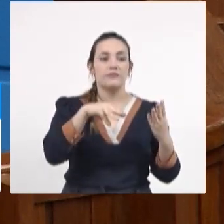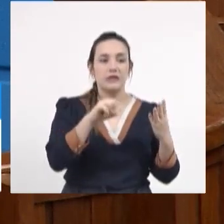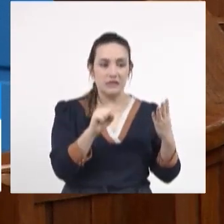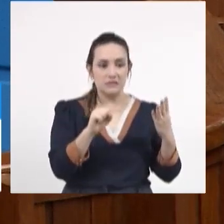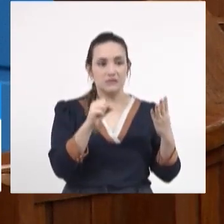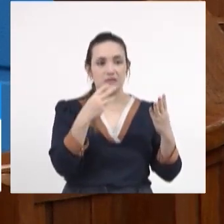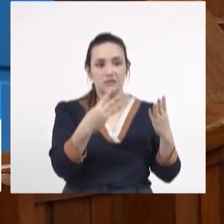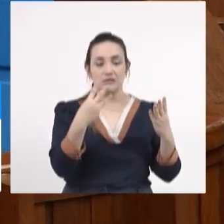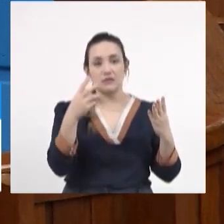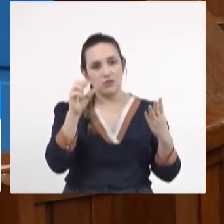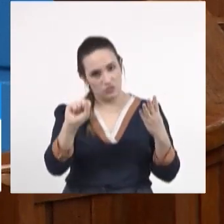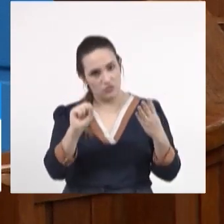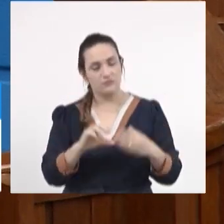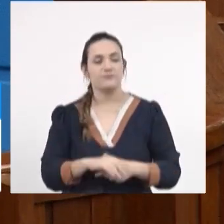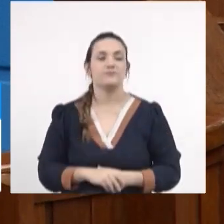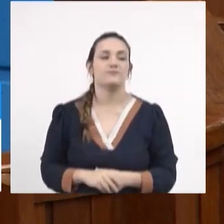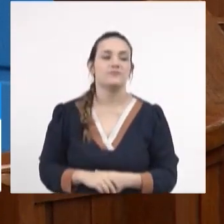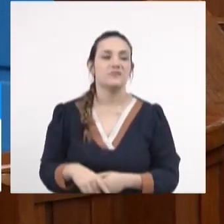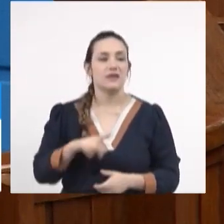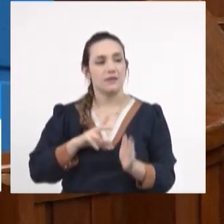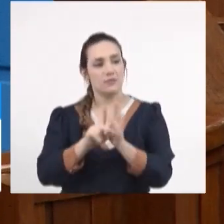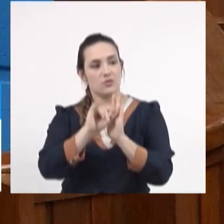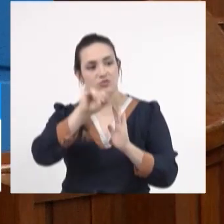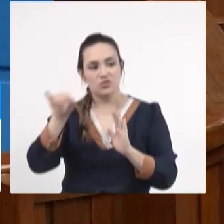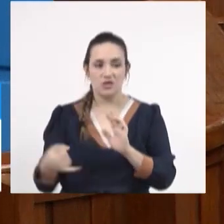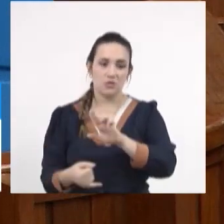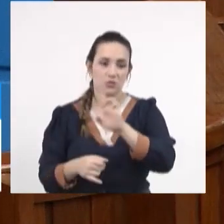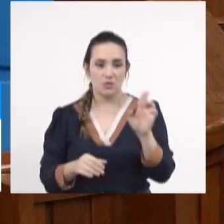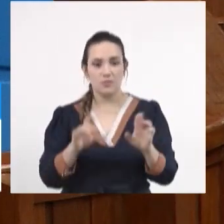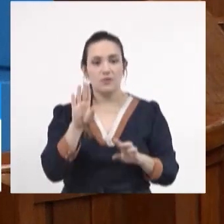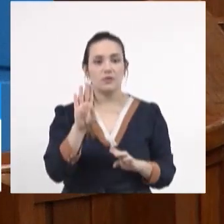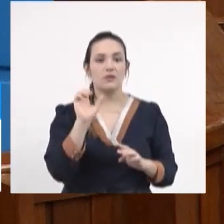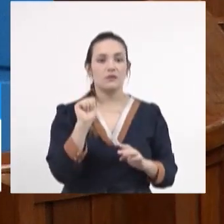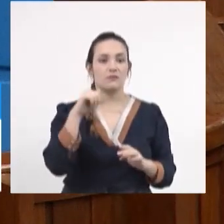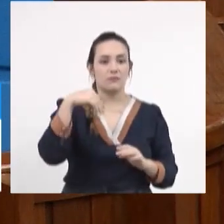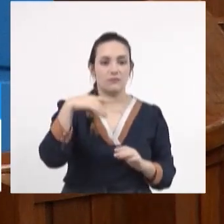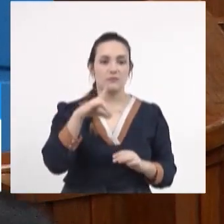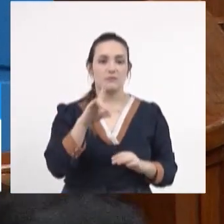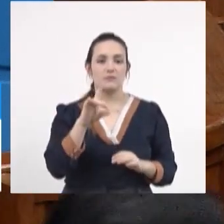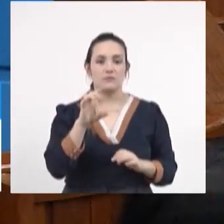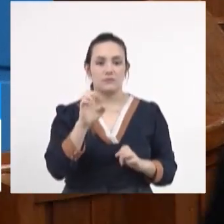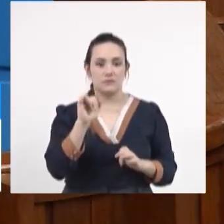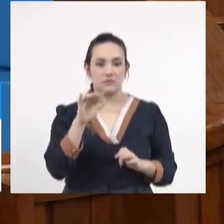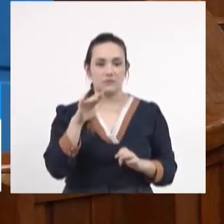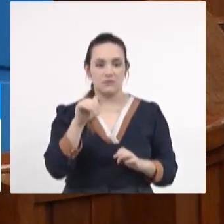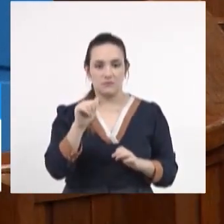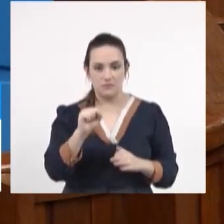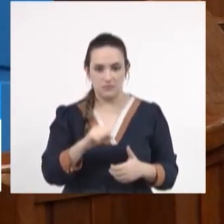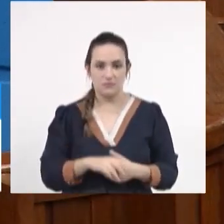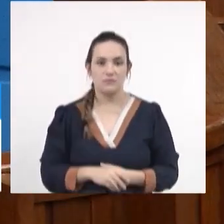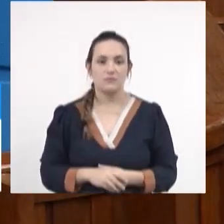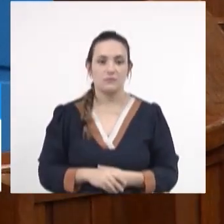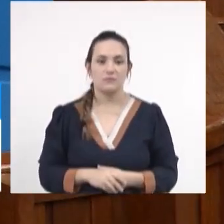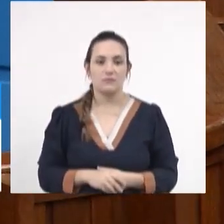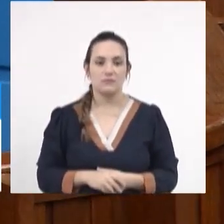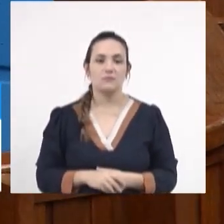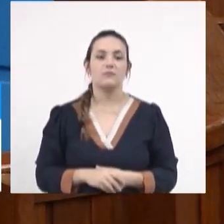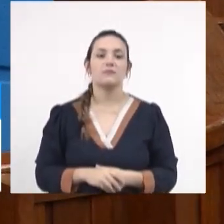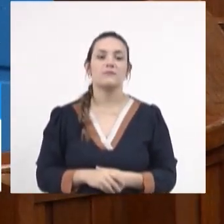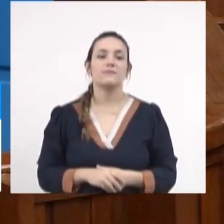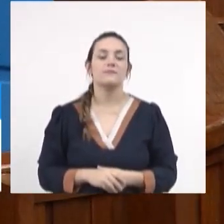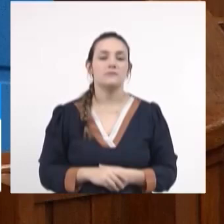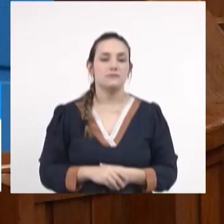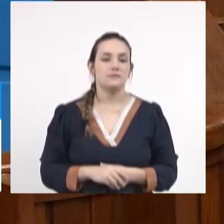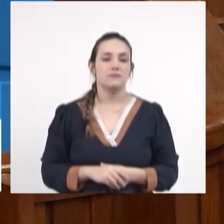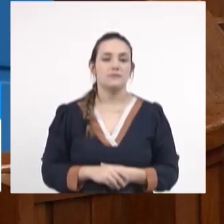MS-338, através do projeto Bandeiras e Rodovias. Nesse período foram registrados nada mais,